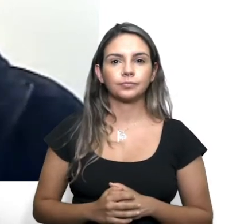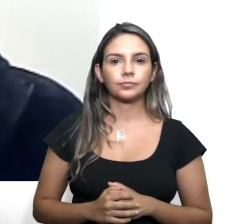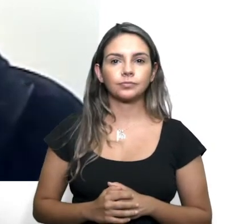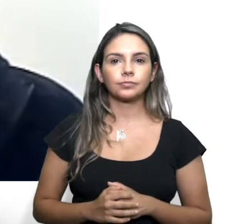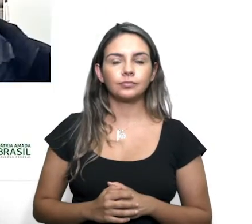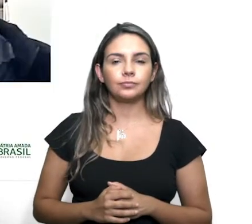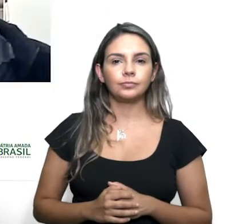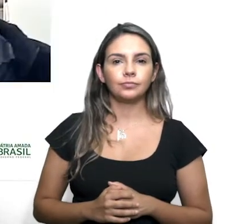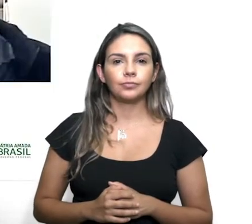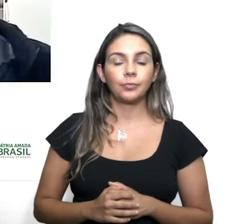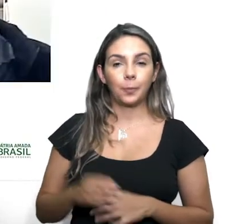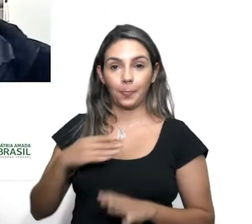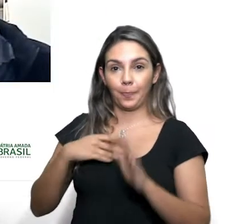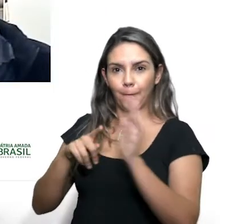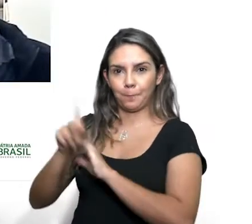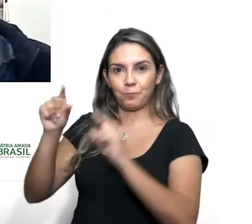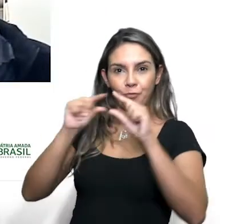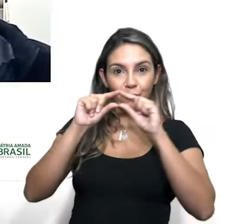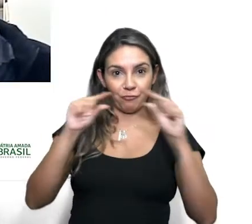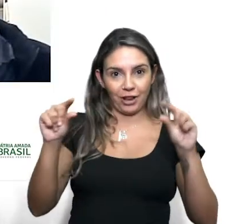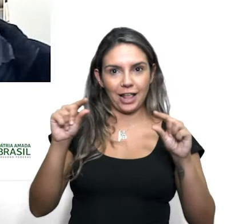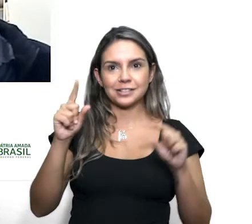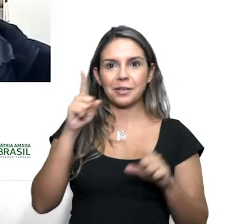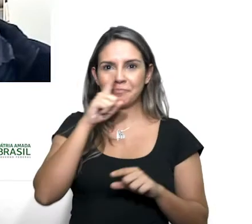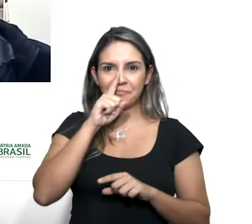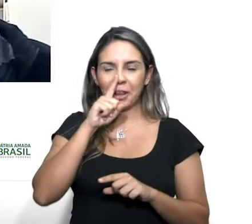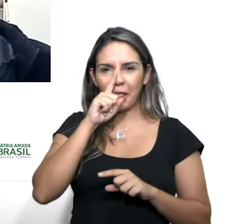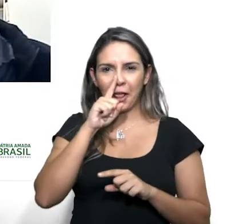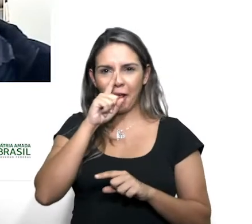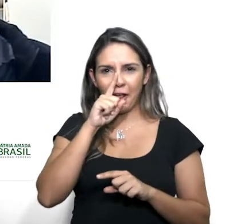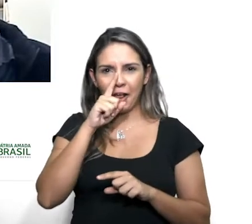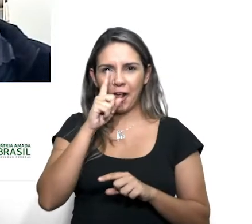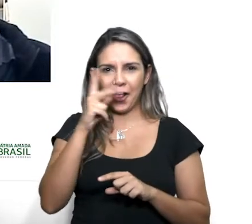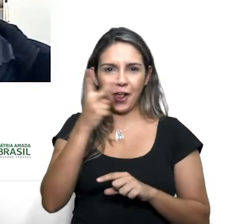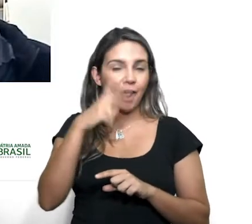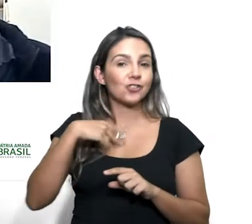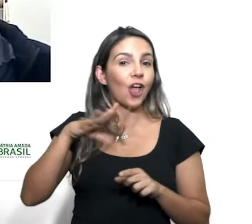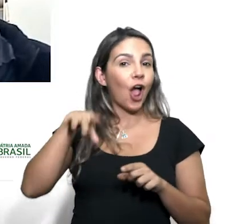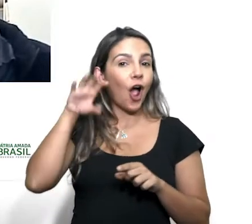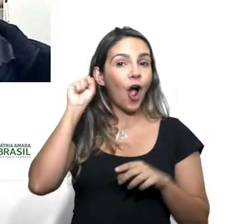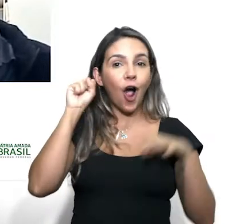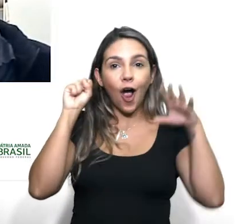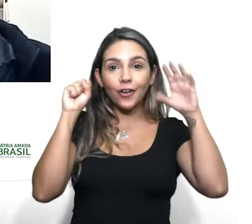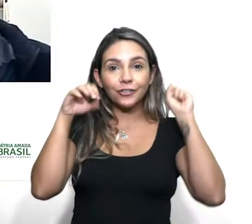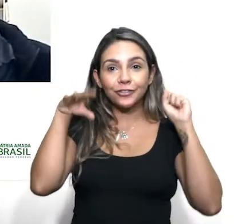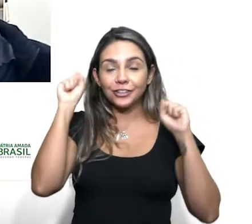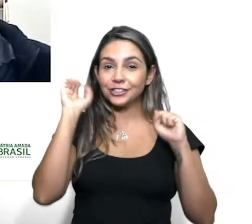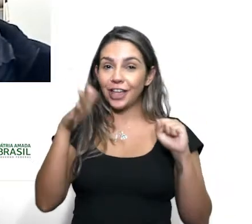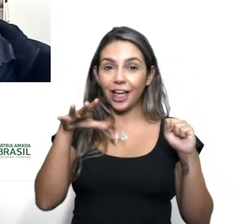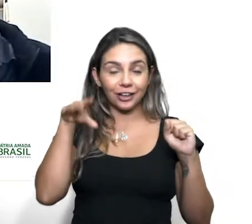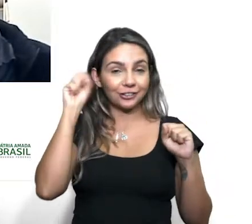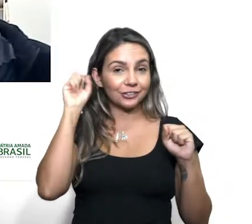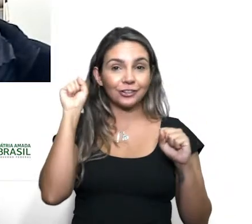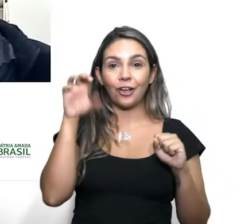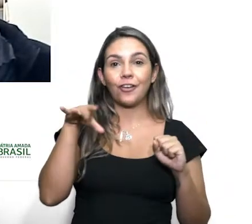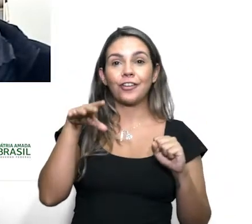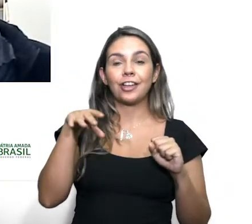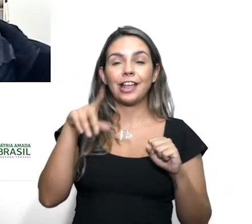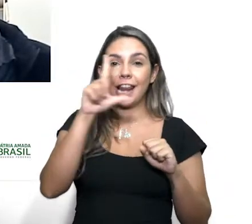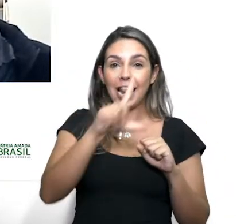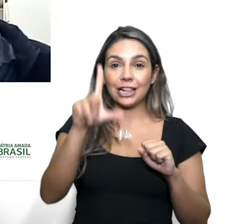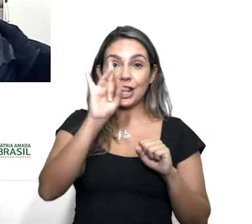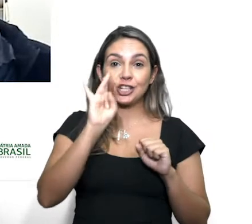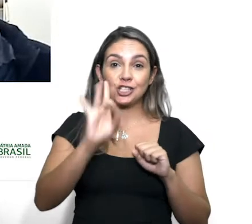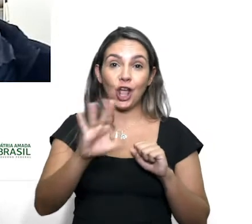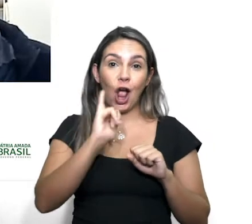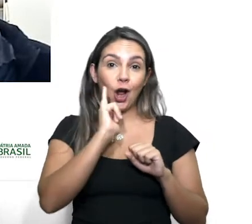frase perigosa, porque o que eu já ouvi com esses dois ouvidos aqui que ornam a minha cabeça, que a literatura é